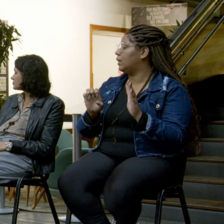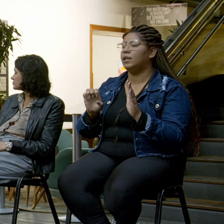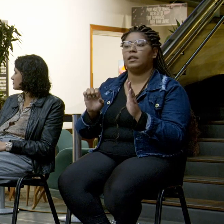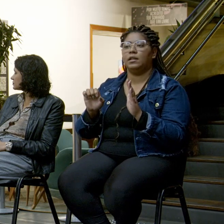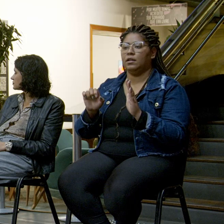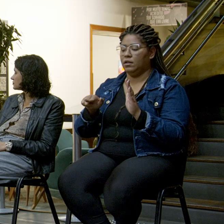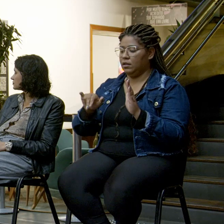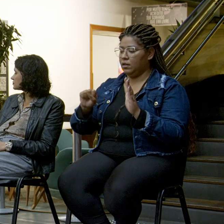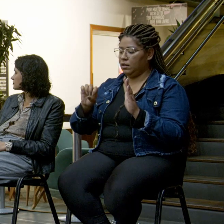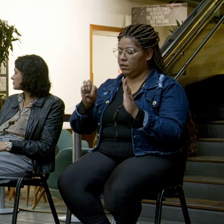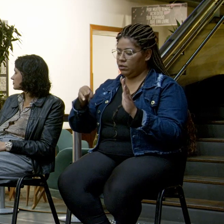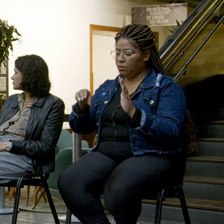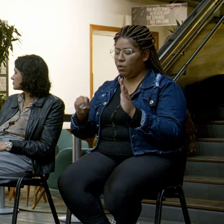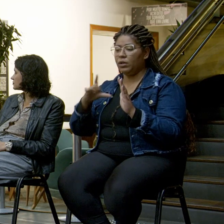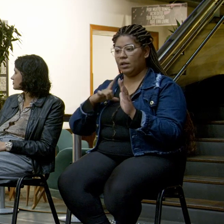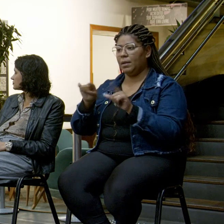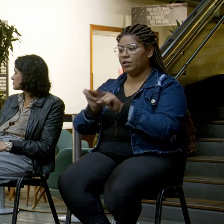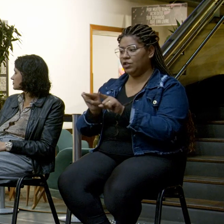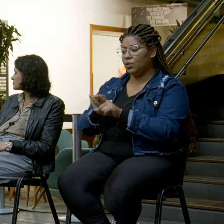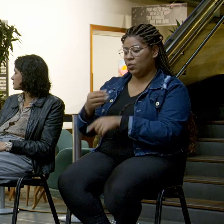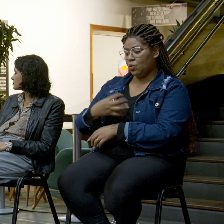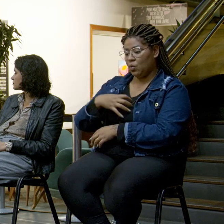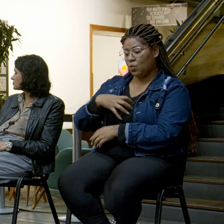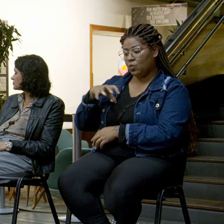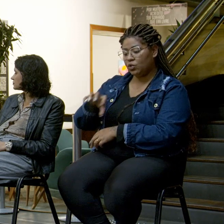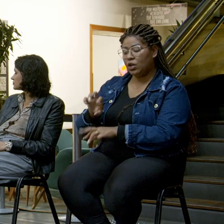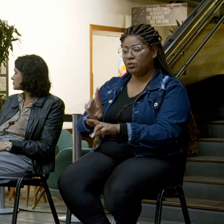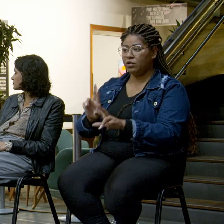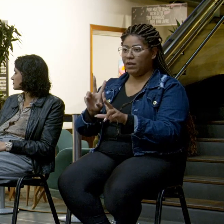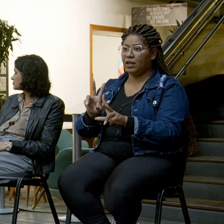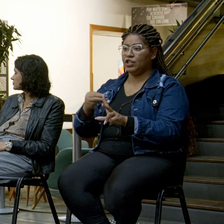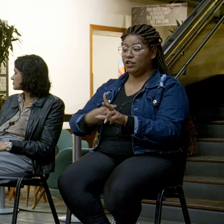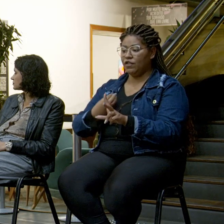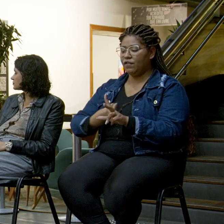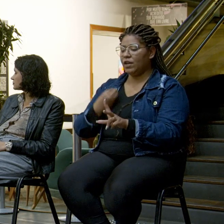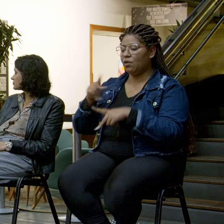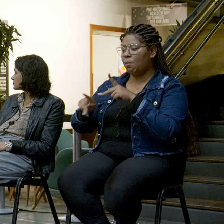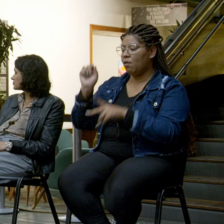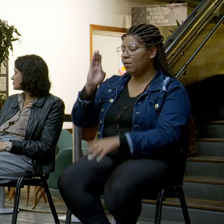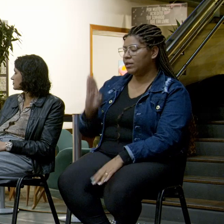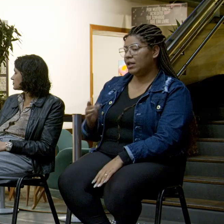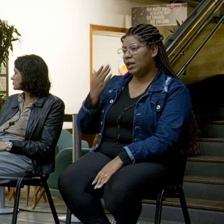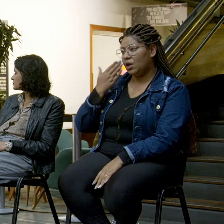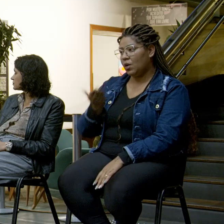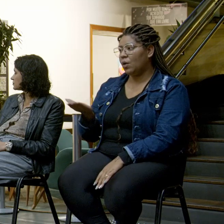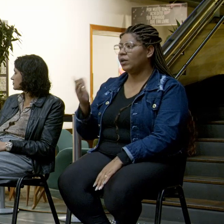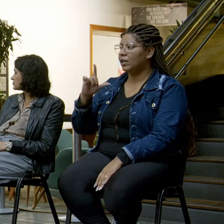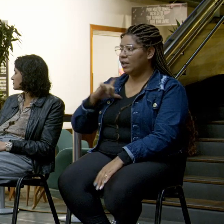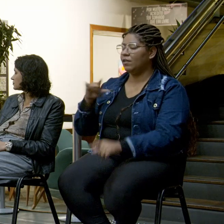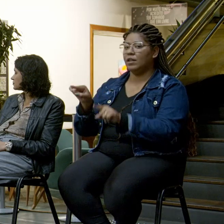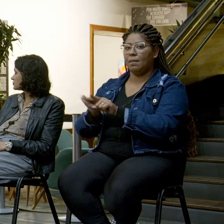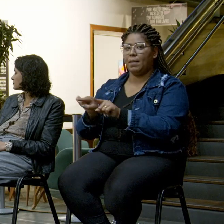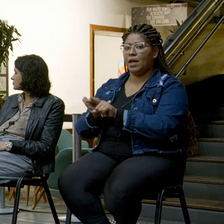pouco alguns dos sentidos dessa vertente do modernismo brasileiro, que buscou deglutir as culturas de fora